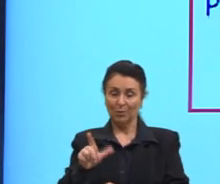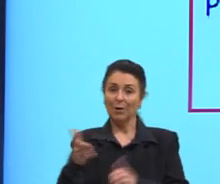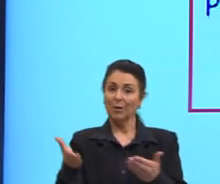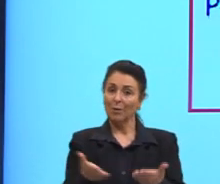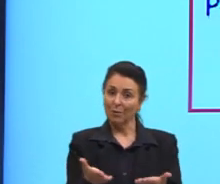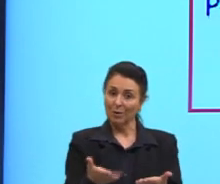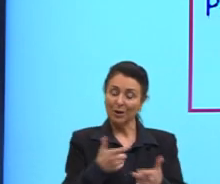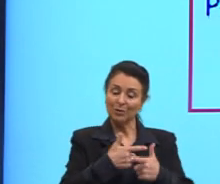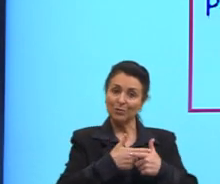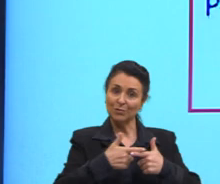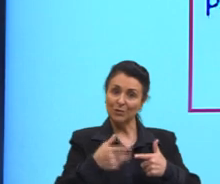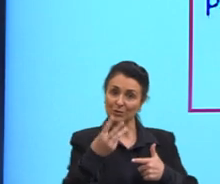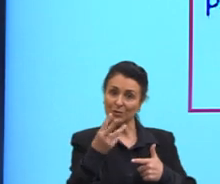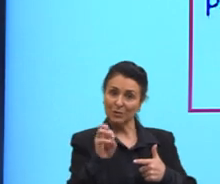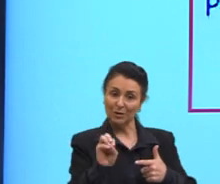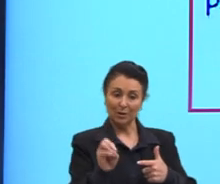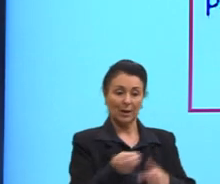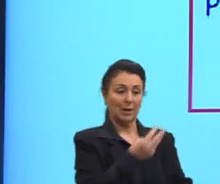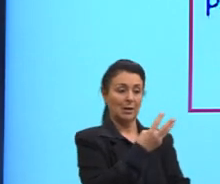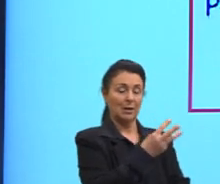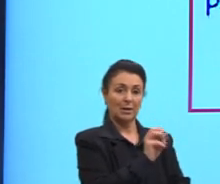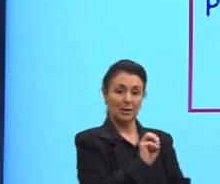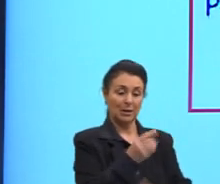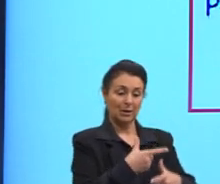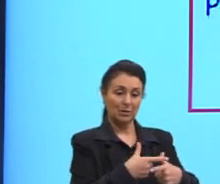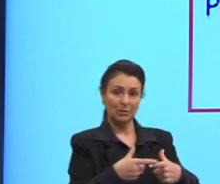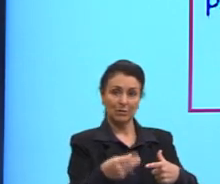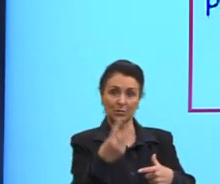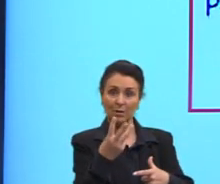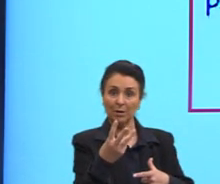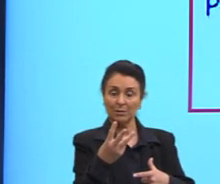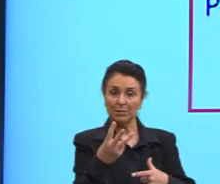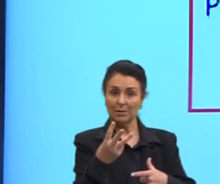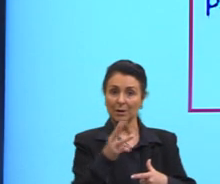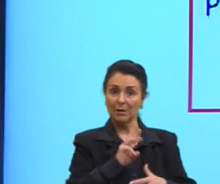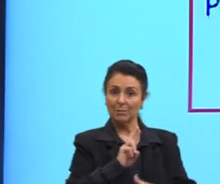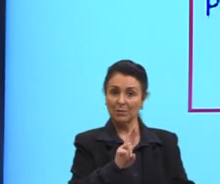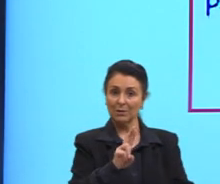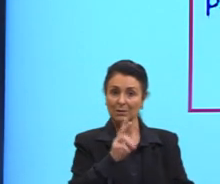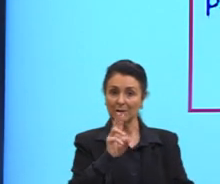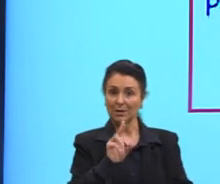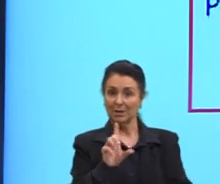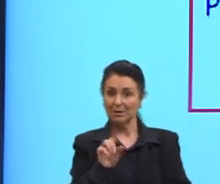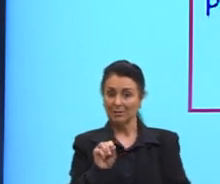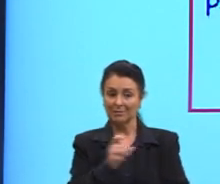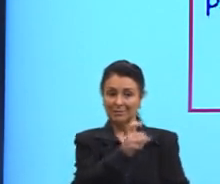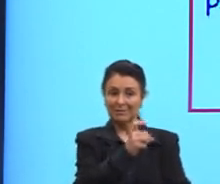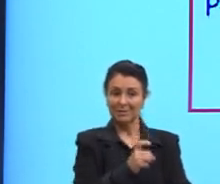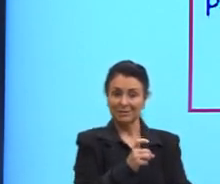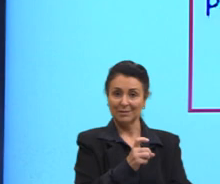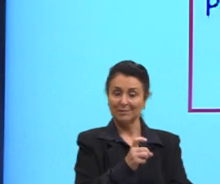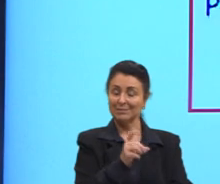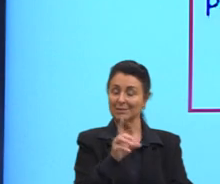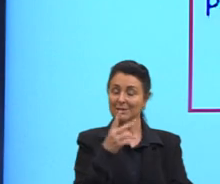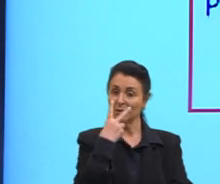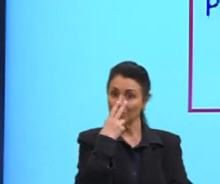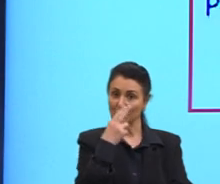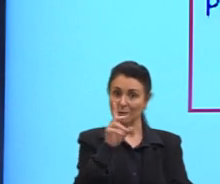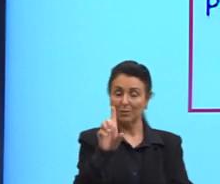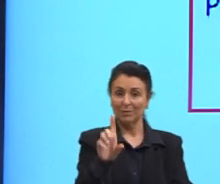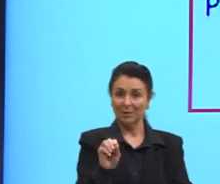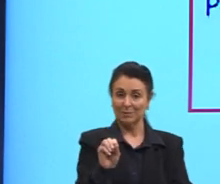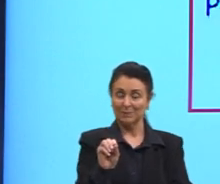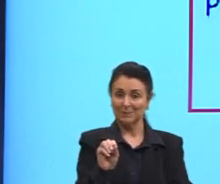30 Então essas 30 / 3 que é igual a 10 assim x = 10 esse é o nosso